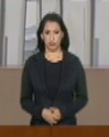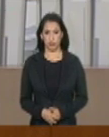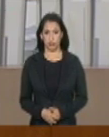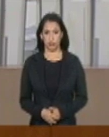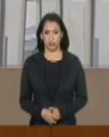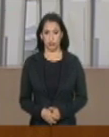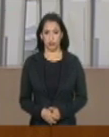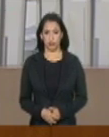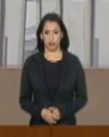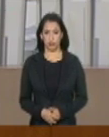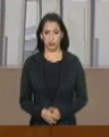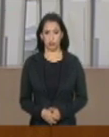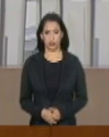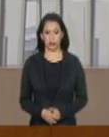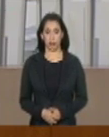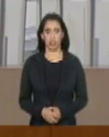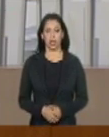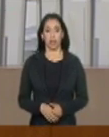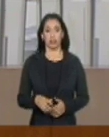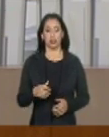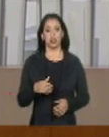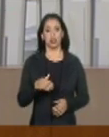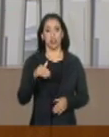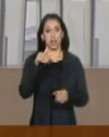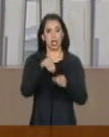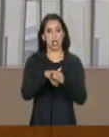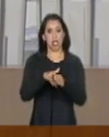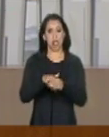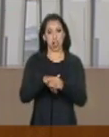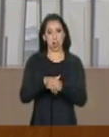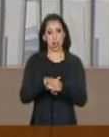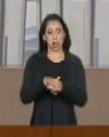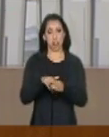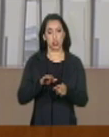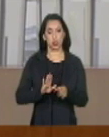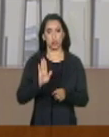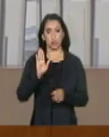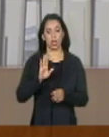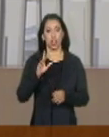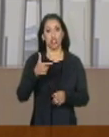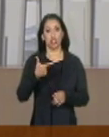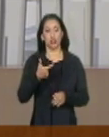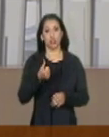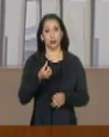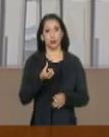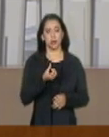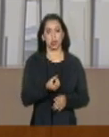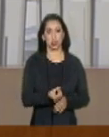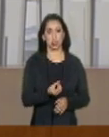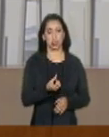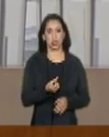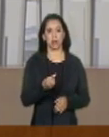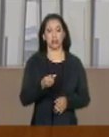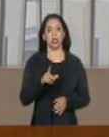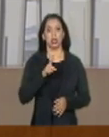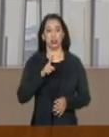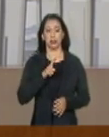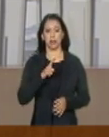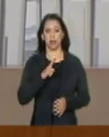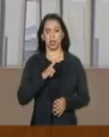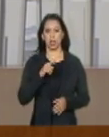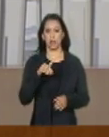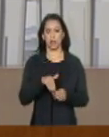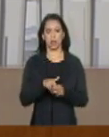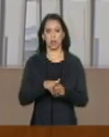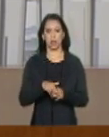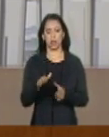Tanto nas eleições de 2006, que foram eleições gerais, presidente da República, vice-presidente da República, governadores